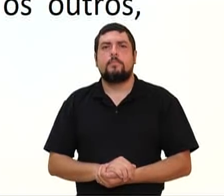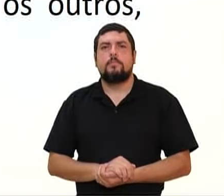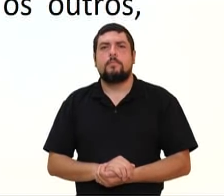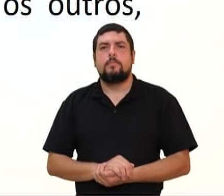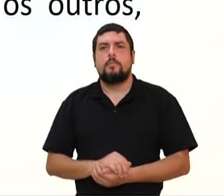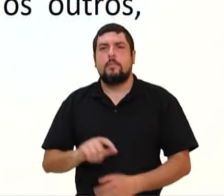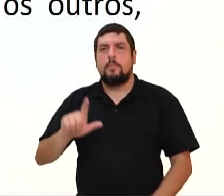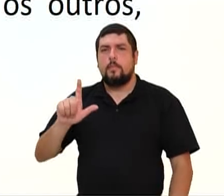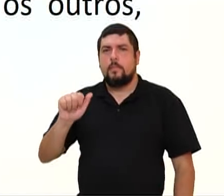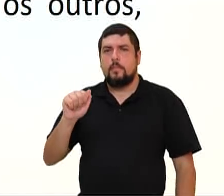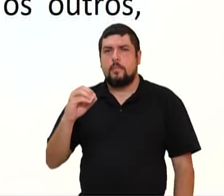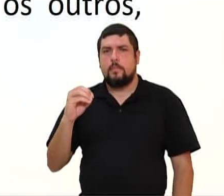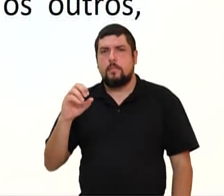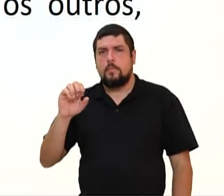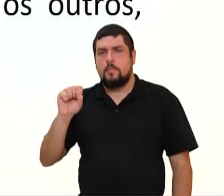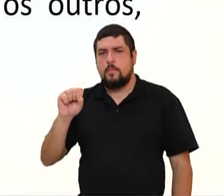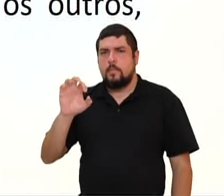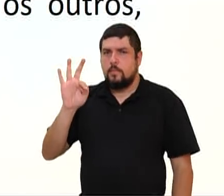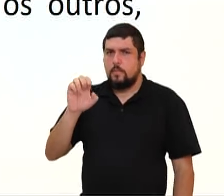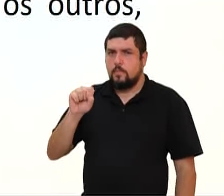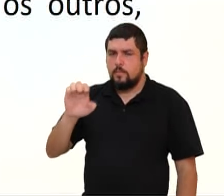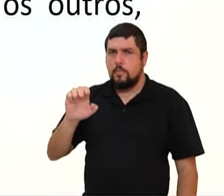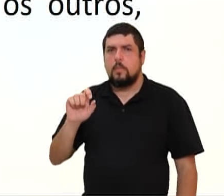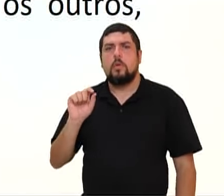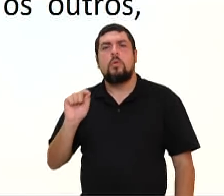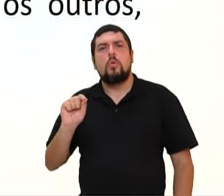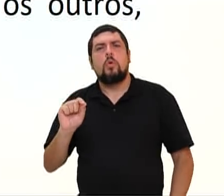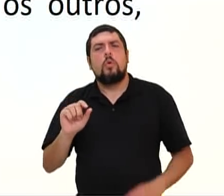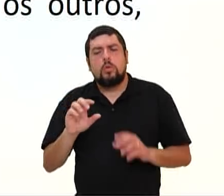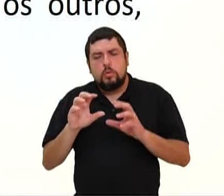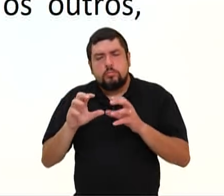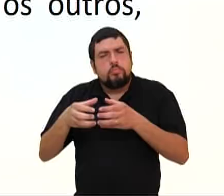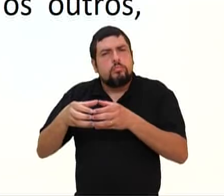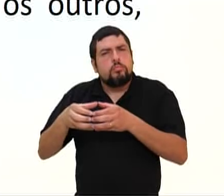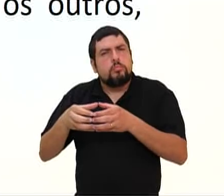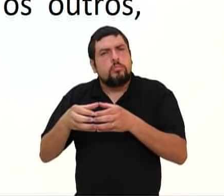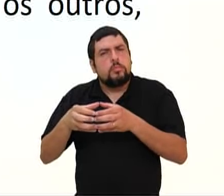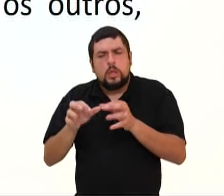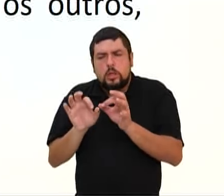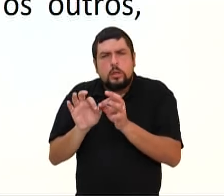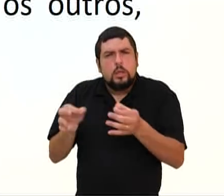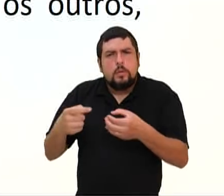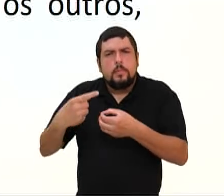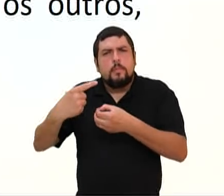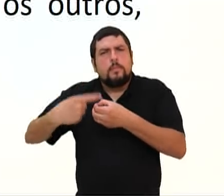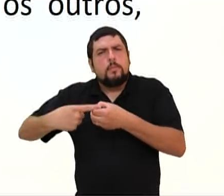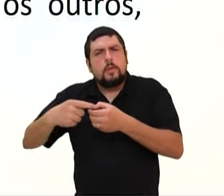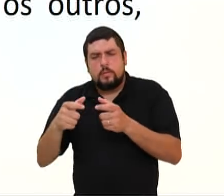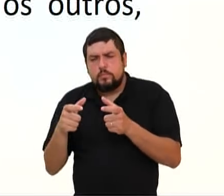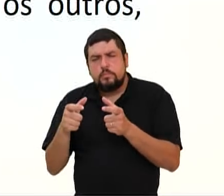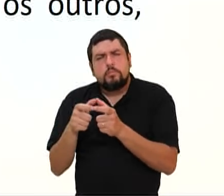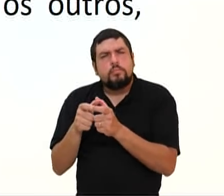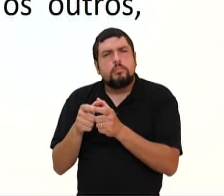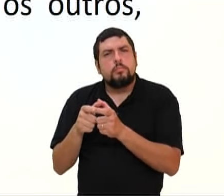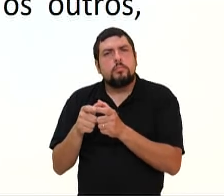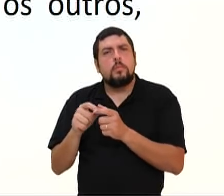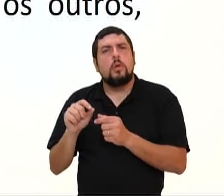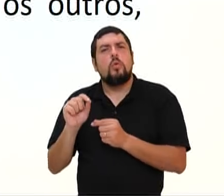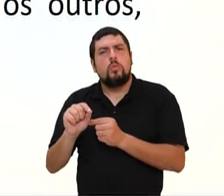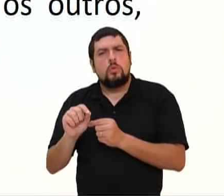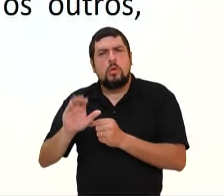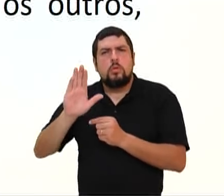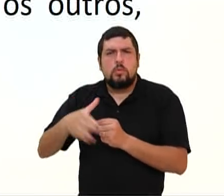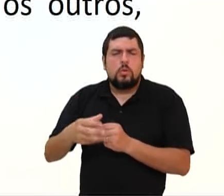Tse era, de fato, a pequena comunidade, a aldeia ou a cidade pequena, que existia já nos